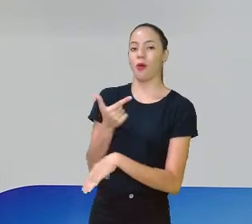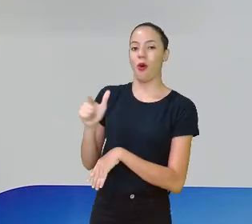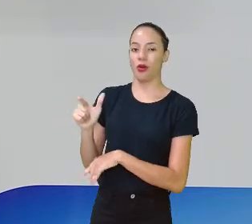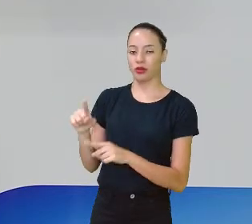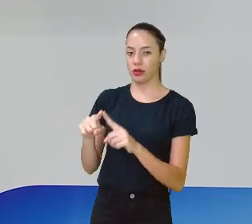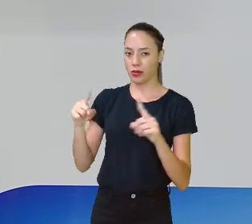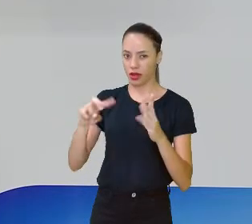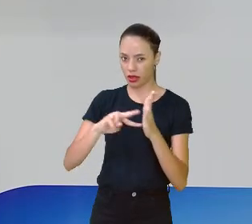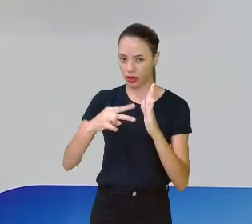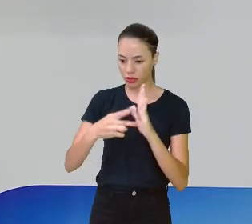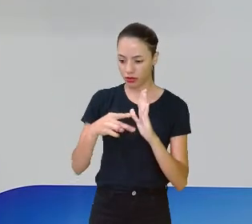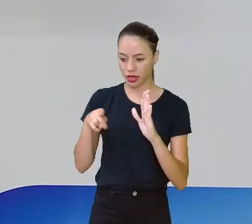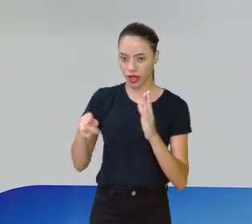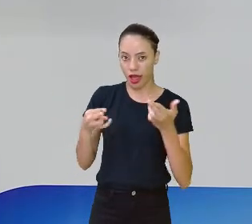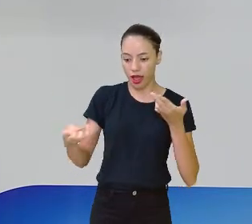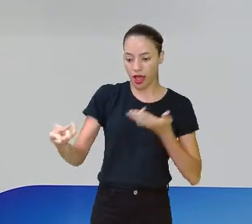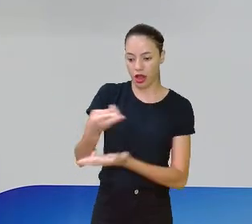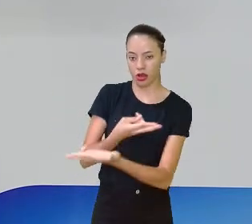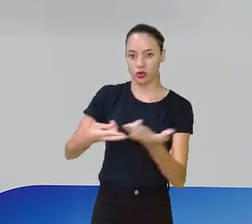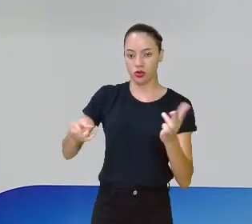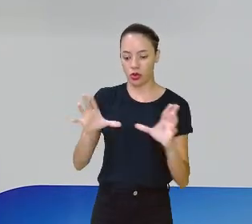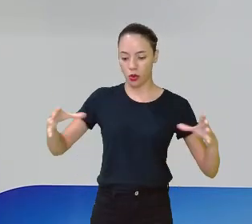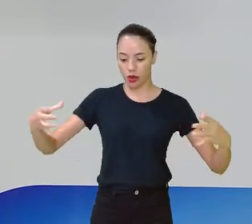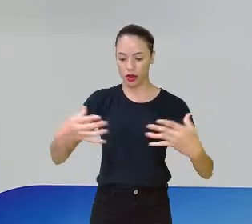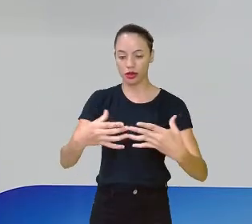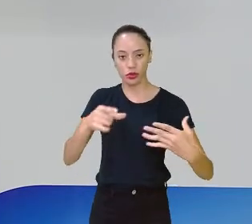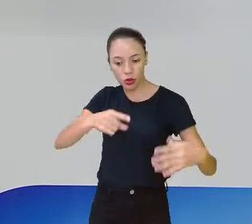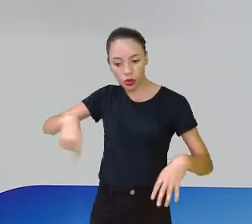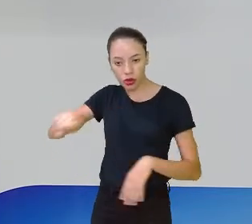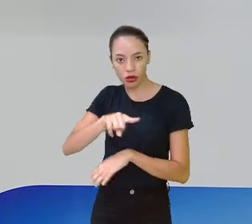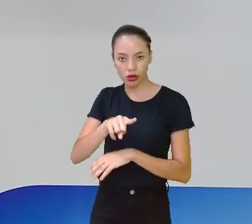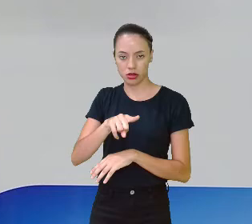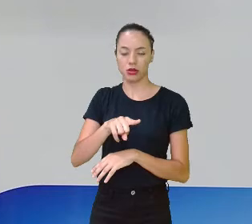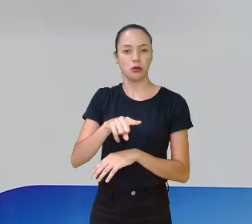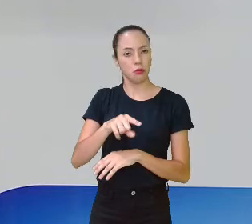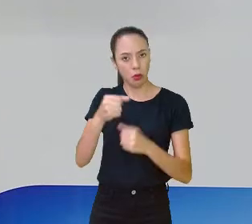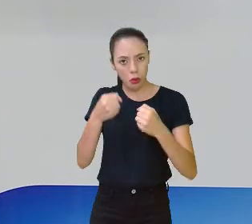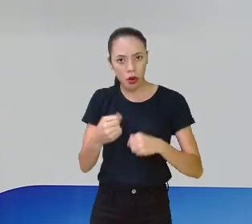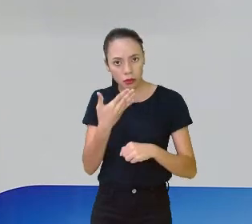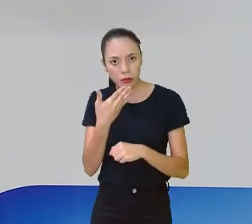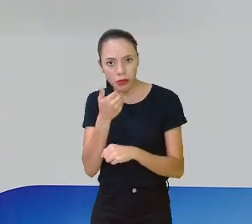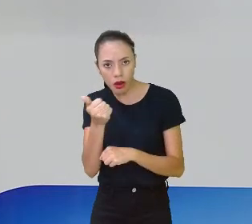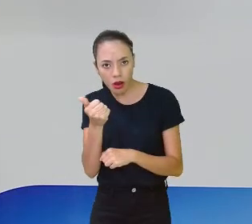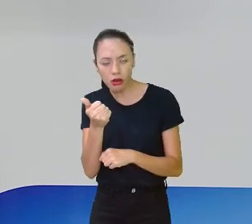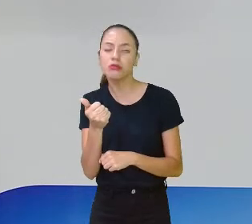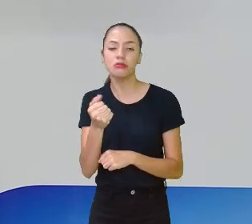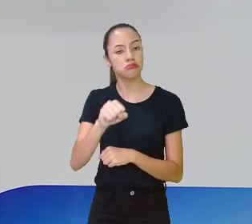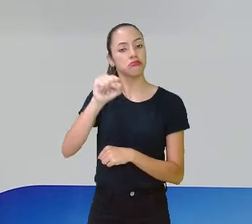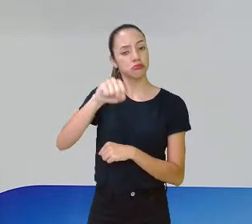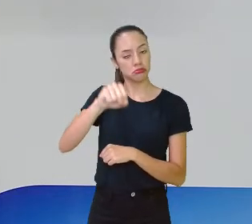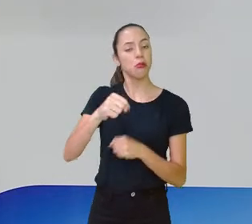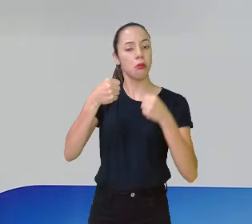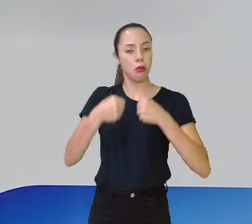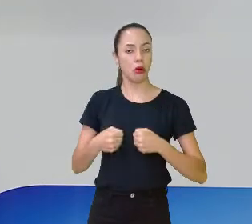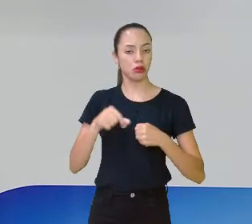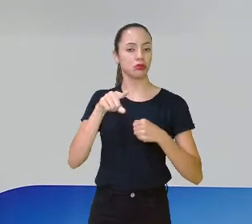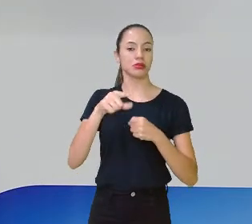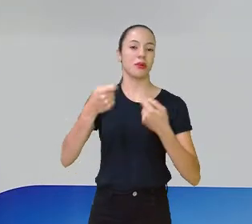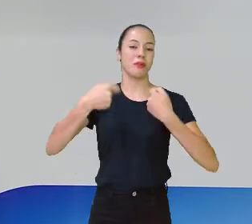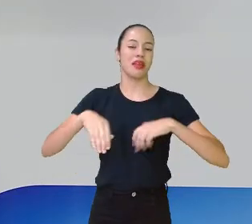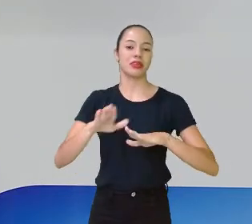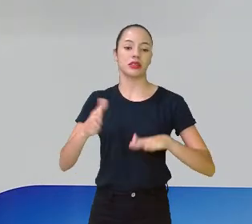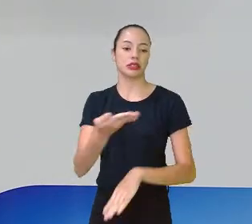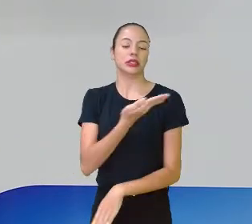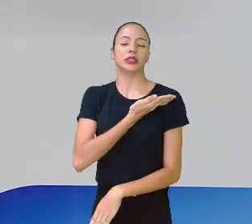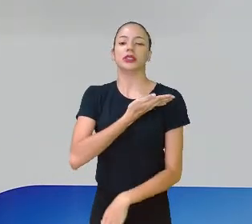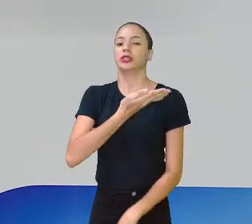significa dizer que o seu relacionamento interpessoal não pode ser melhorado. Você não precisa ser tão